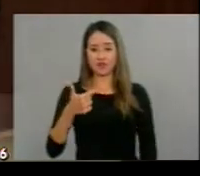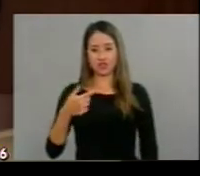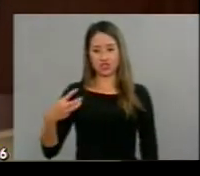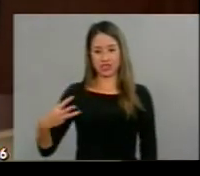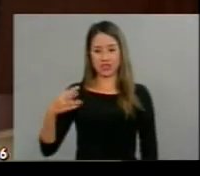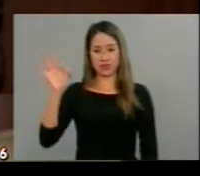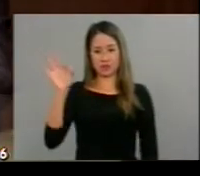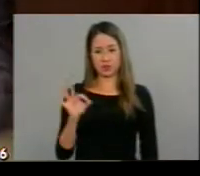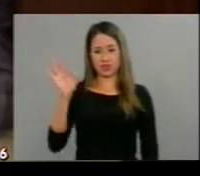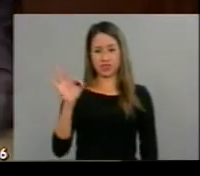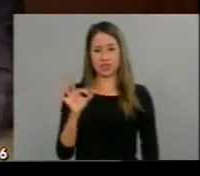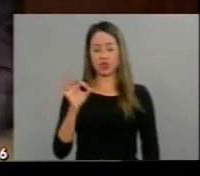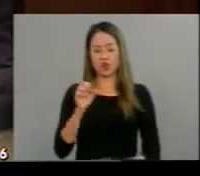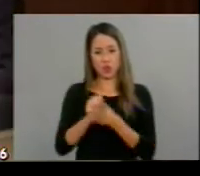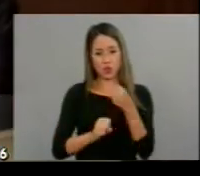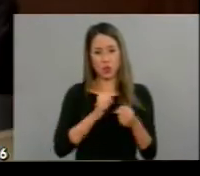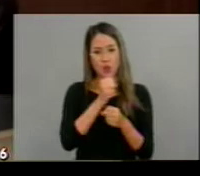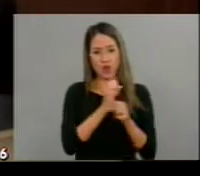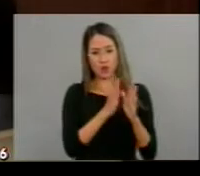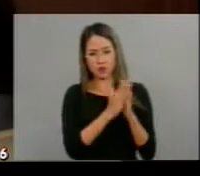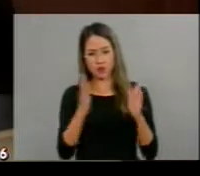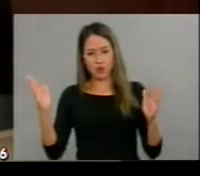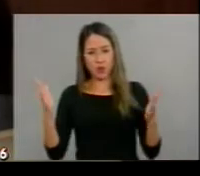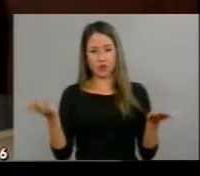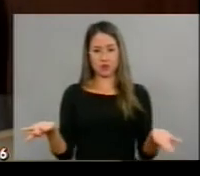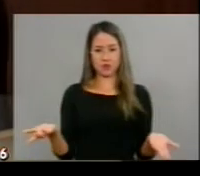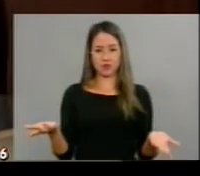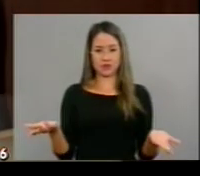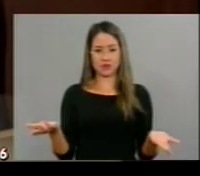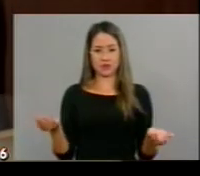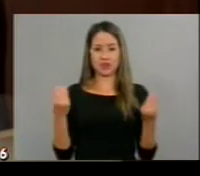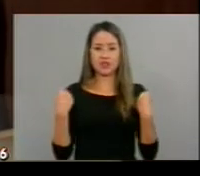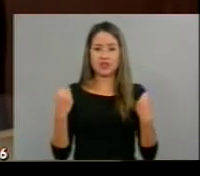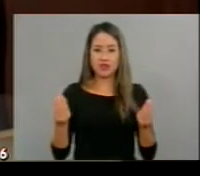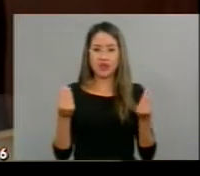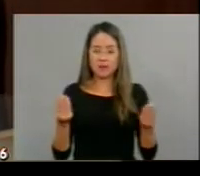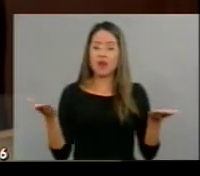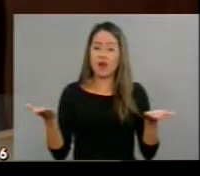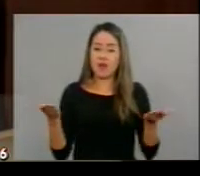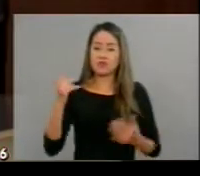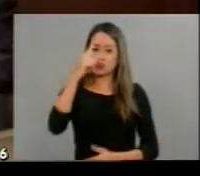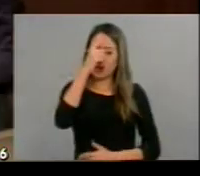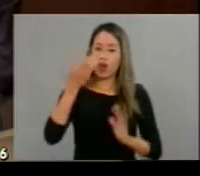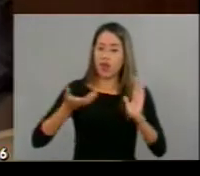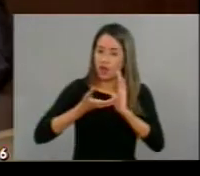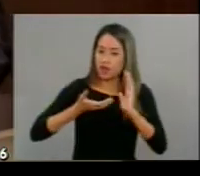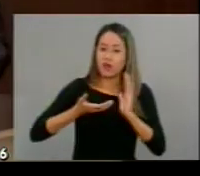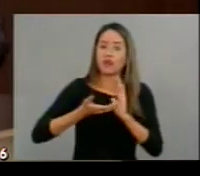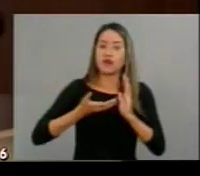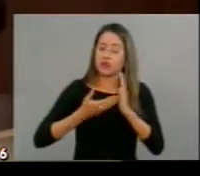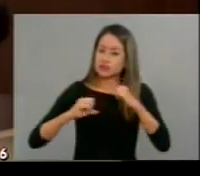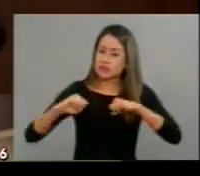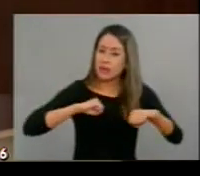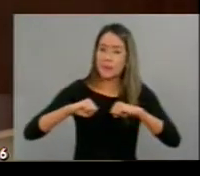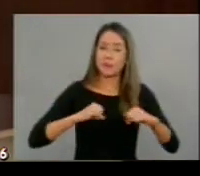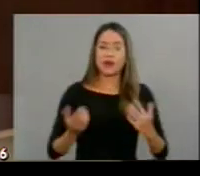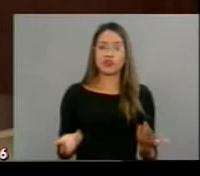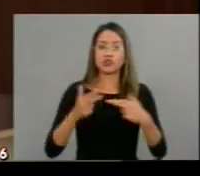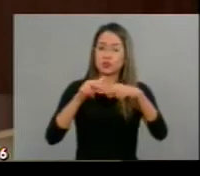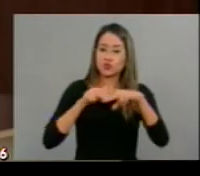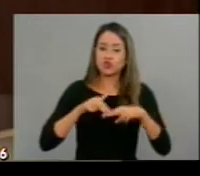ano, às custas do povo. É isso que está hoje em debate no Congresso Nacional. É por isso que o governo quer fazer a